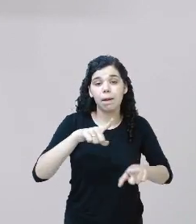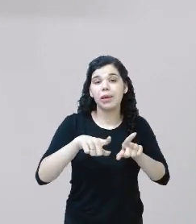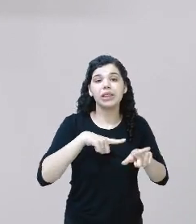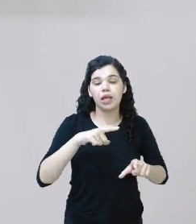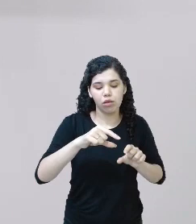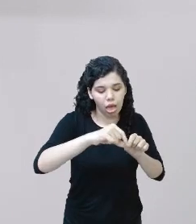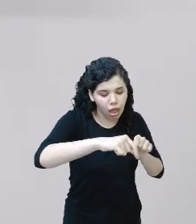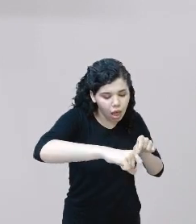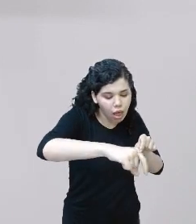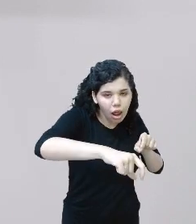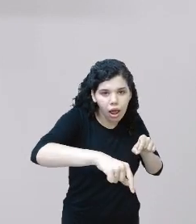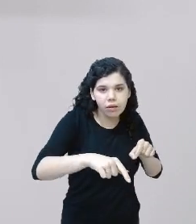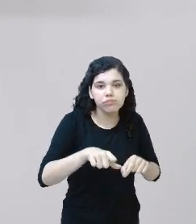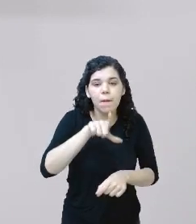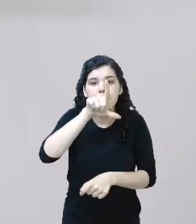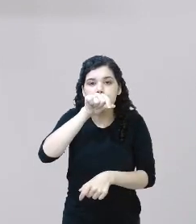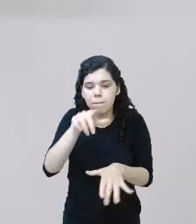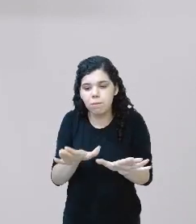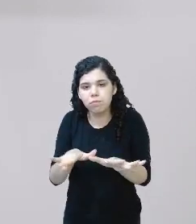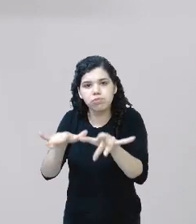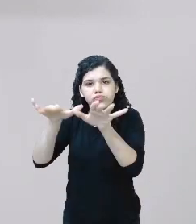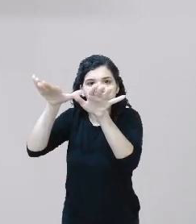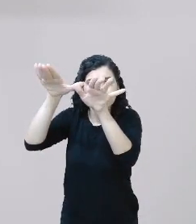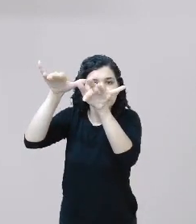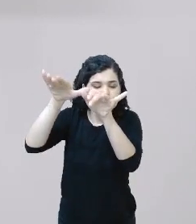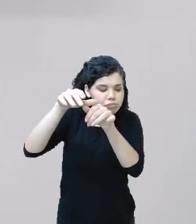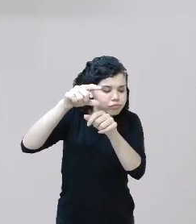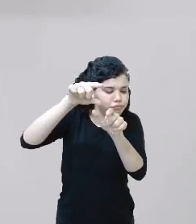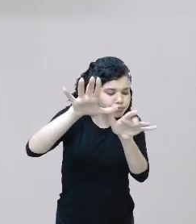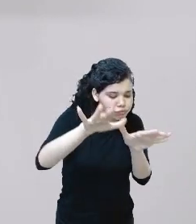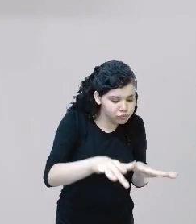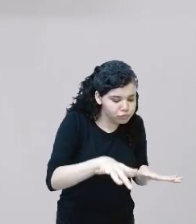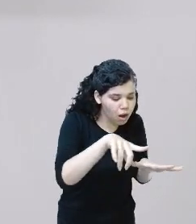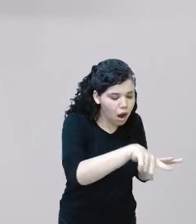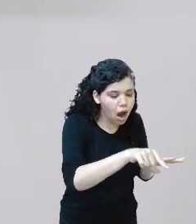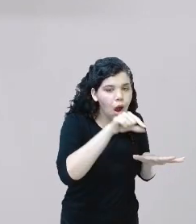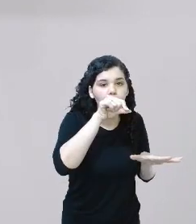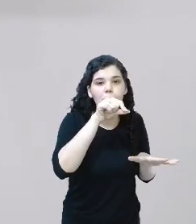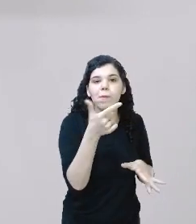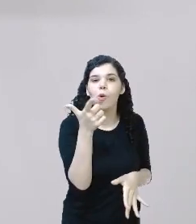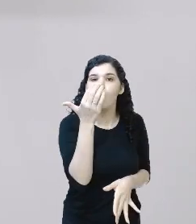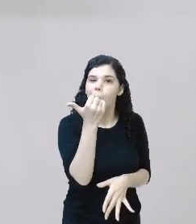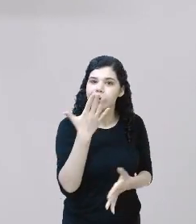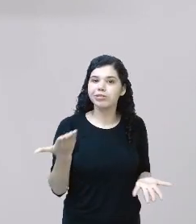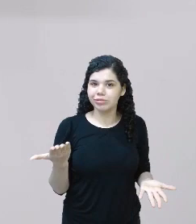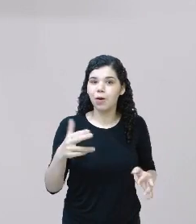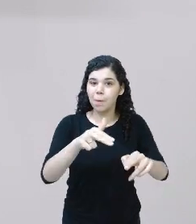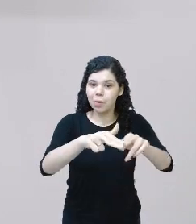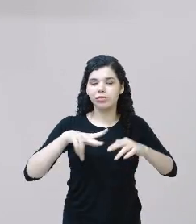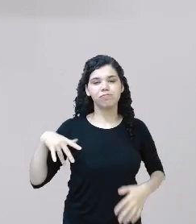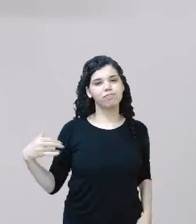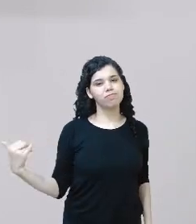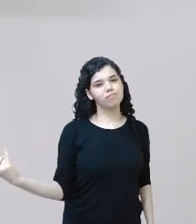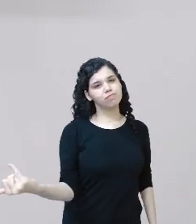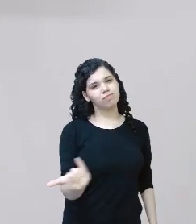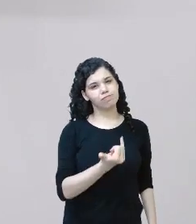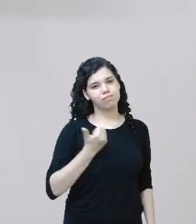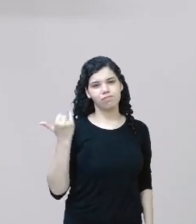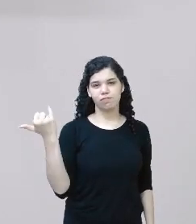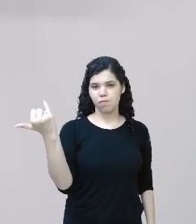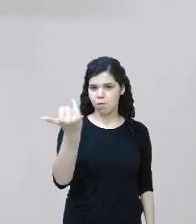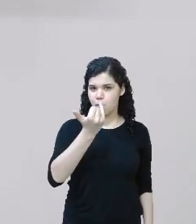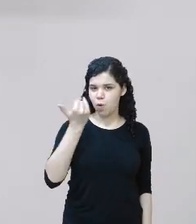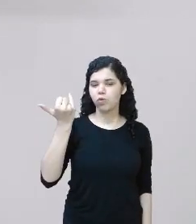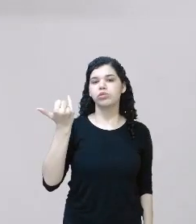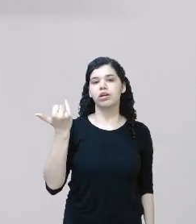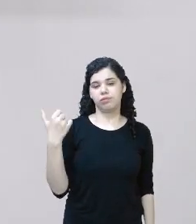pássaro que procura as sementes para se alimentar. Então, veja como é importante a